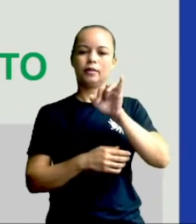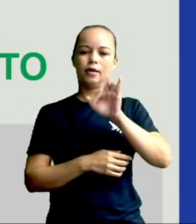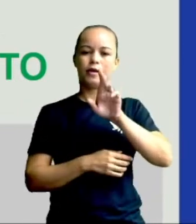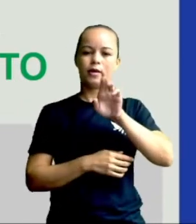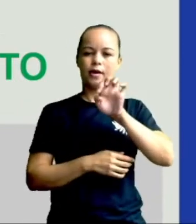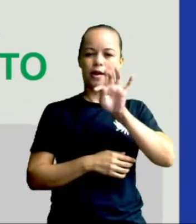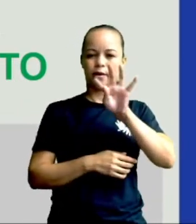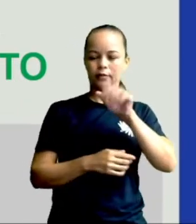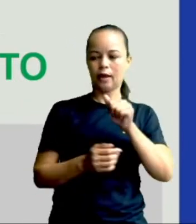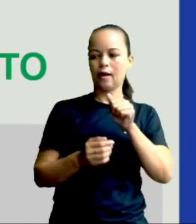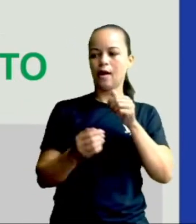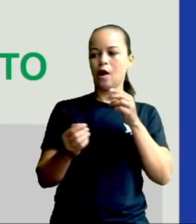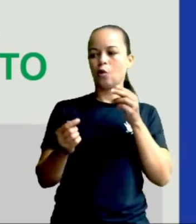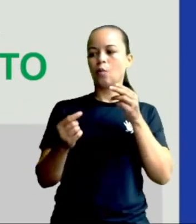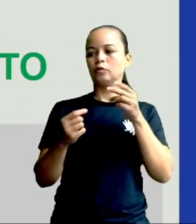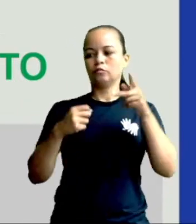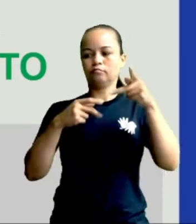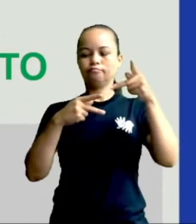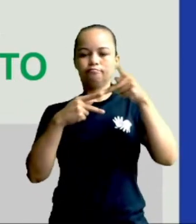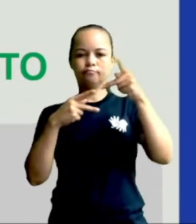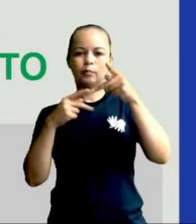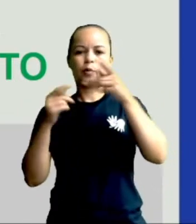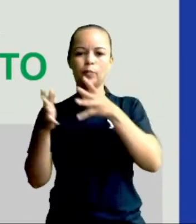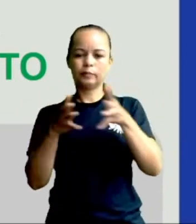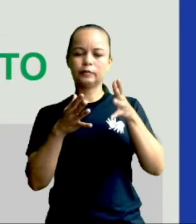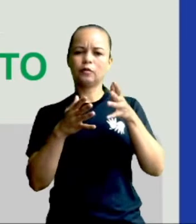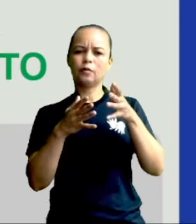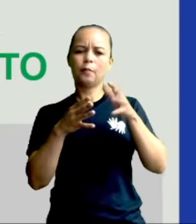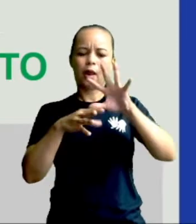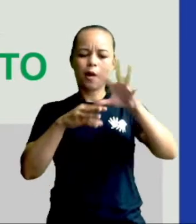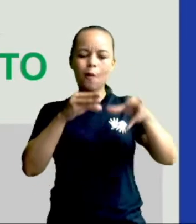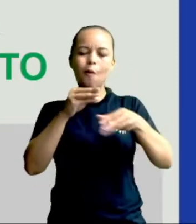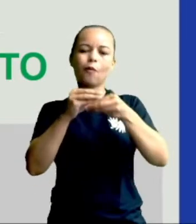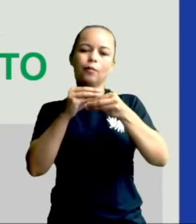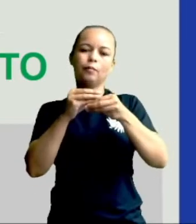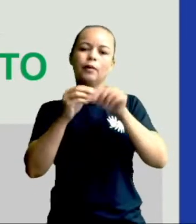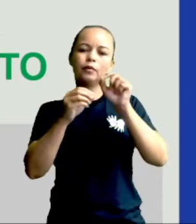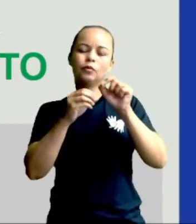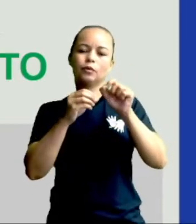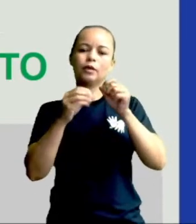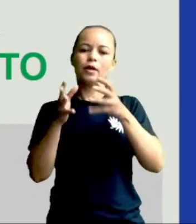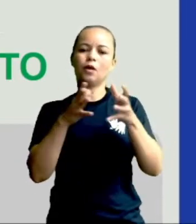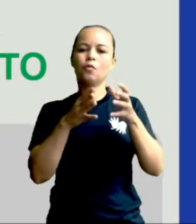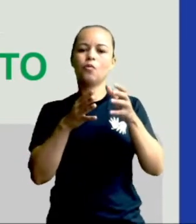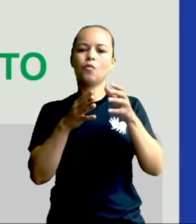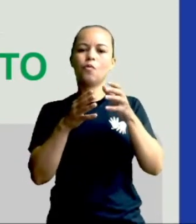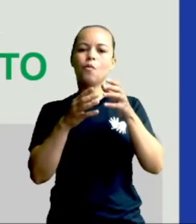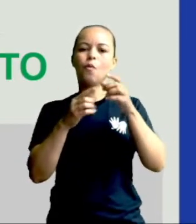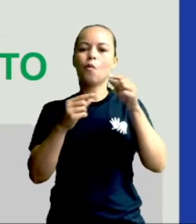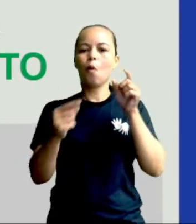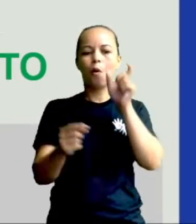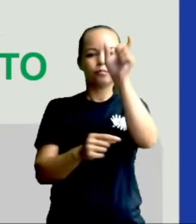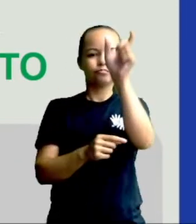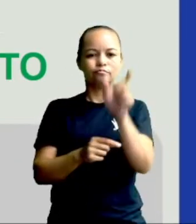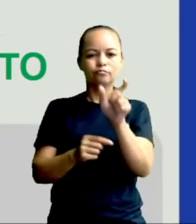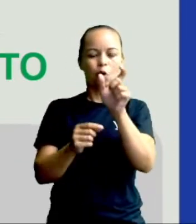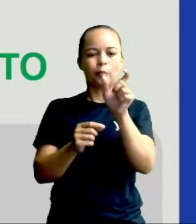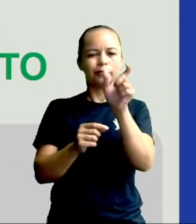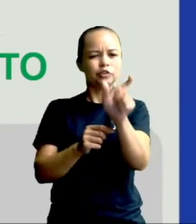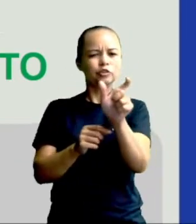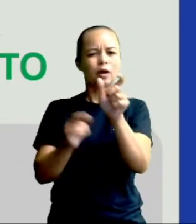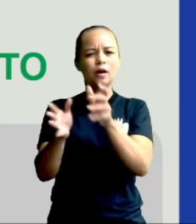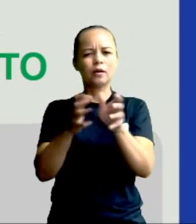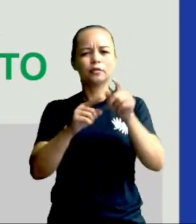verbo ele é transitivo direto ele vai pedir um complemento que é o objeto direto mas não vai haver